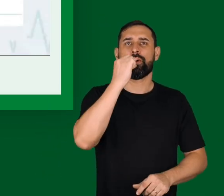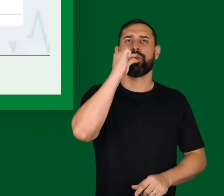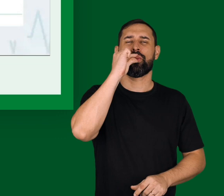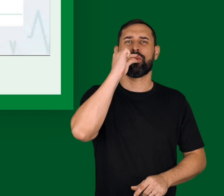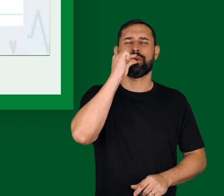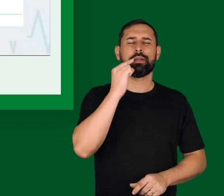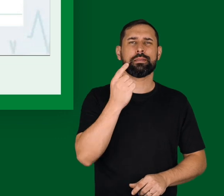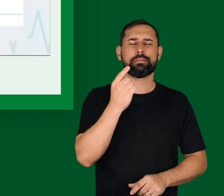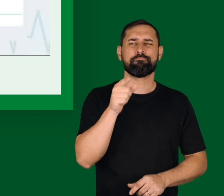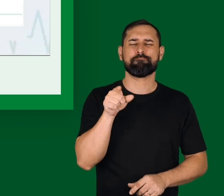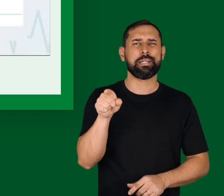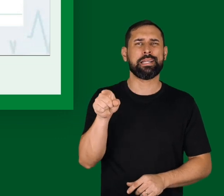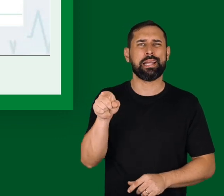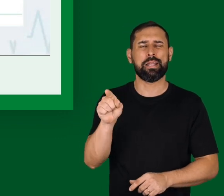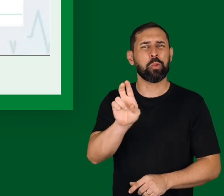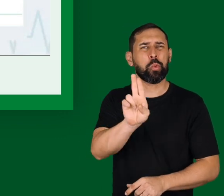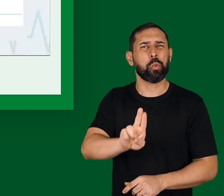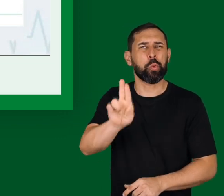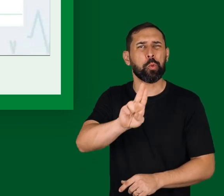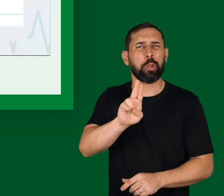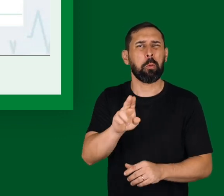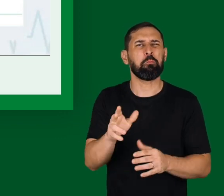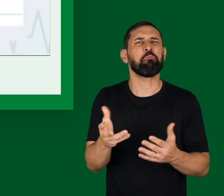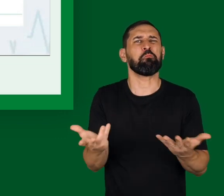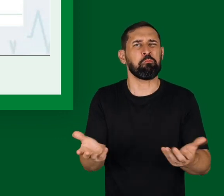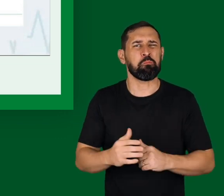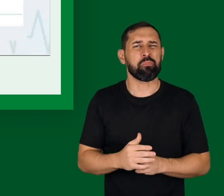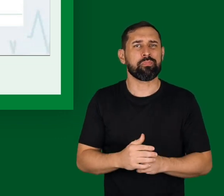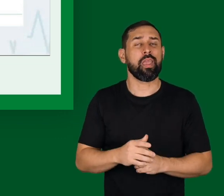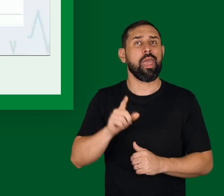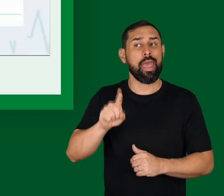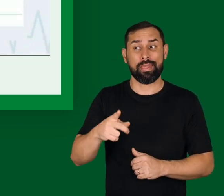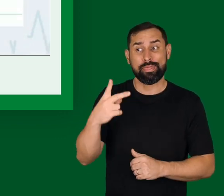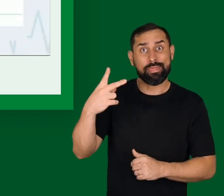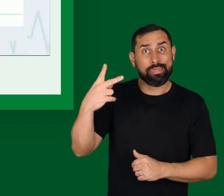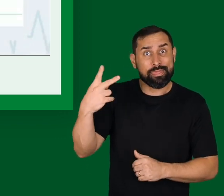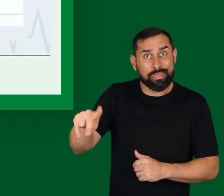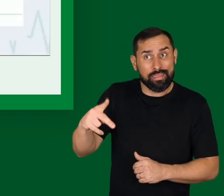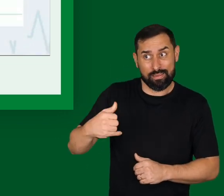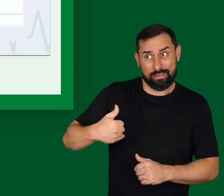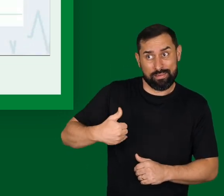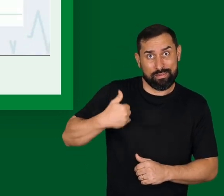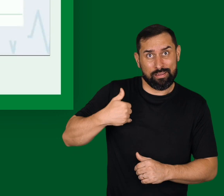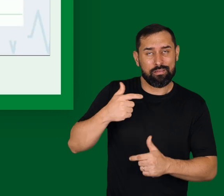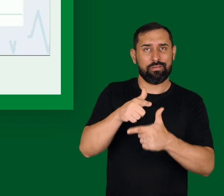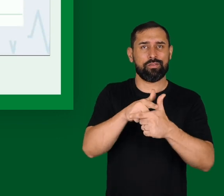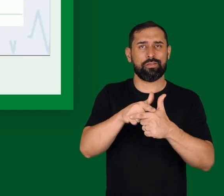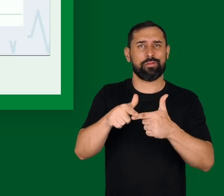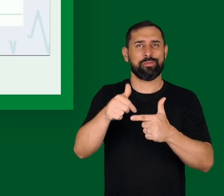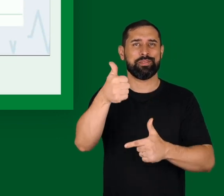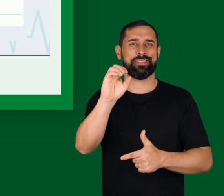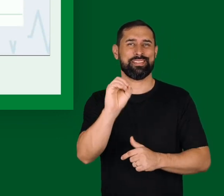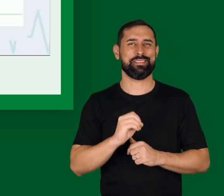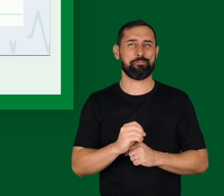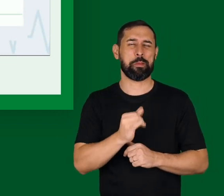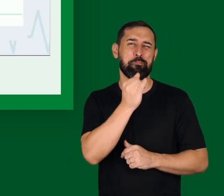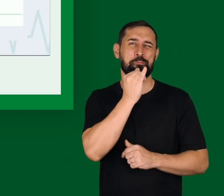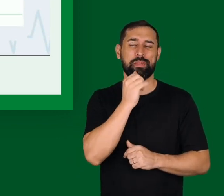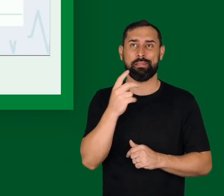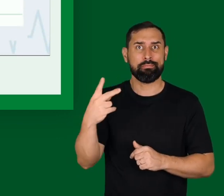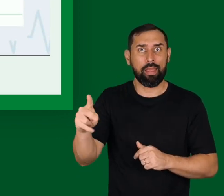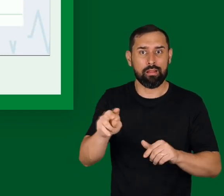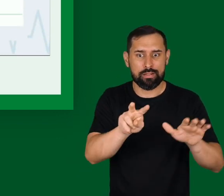tubo endotraqueal, tá? Então, a fórmula, normalmente, que a gente usa é a idade gestacional dividido por